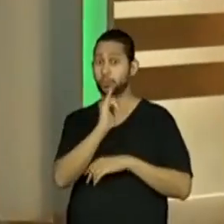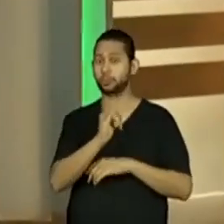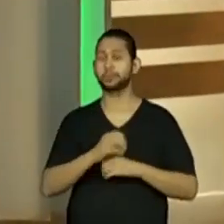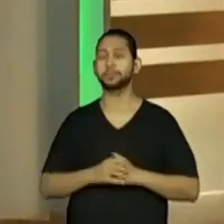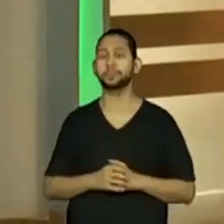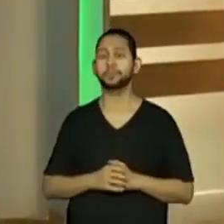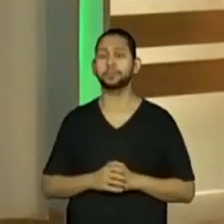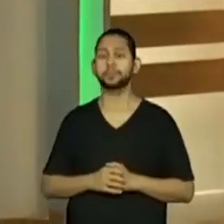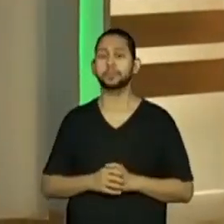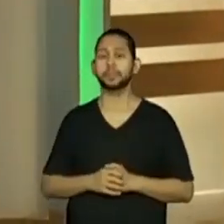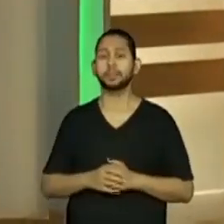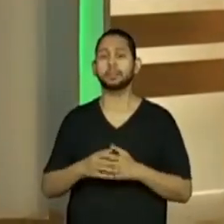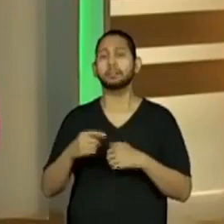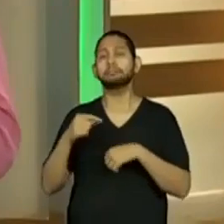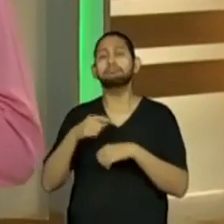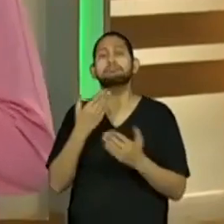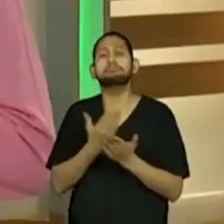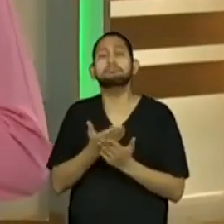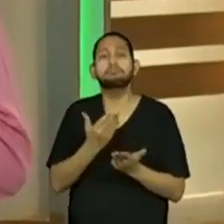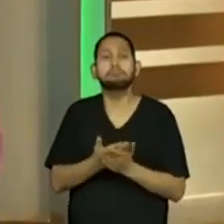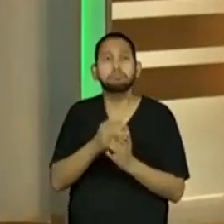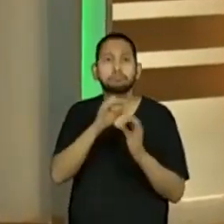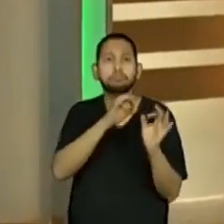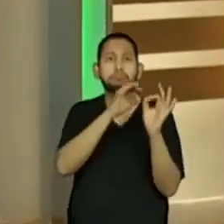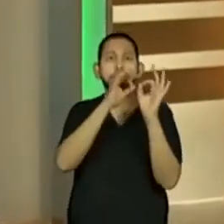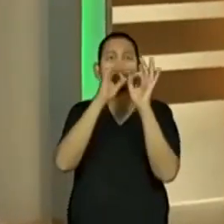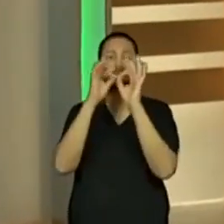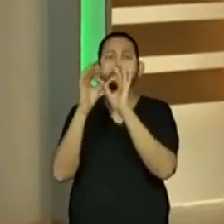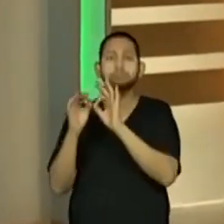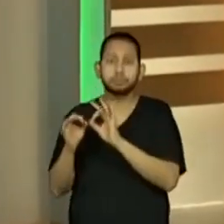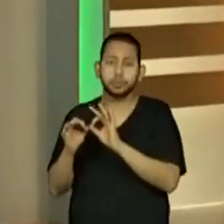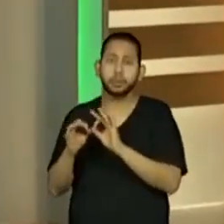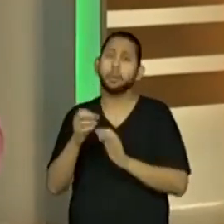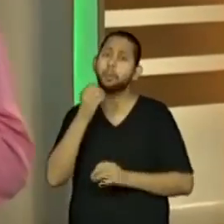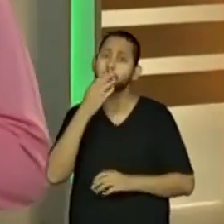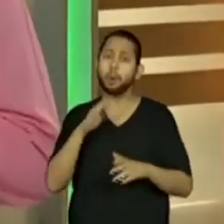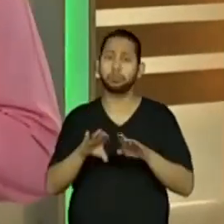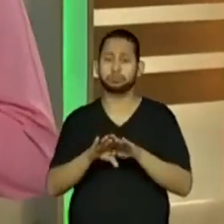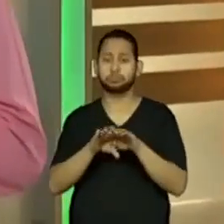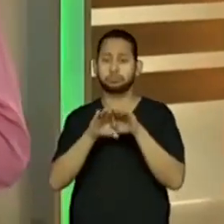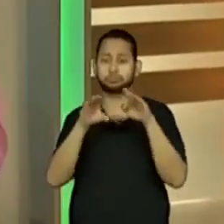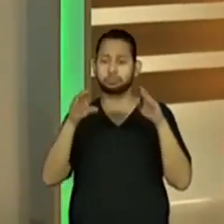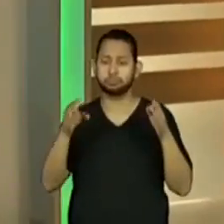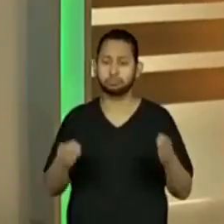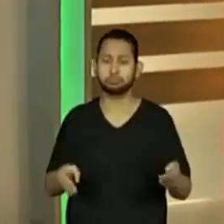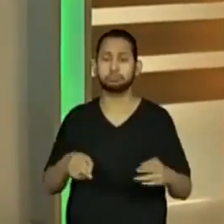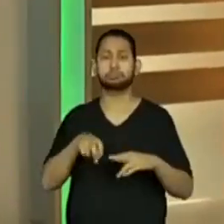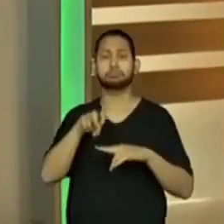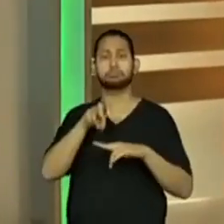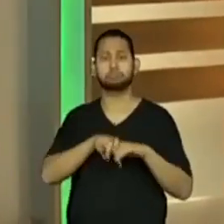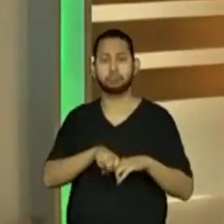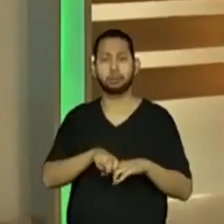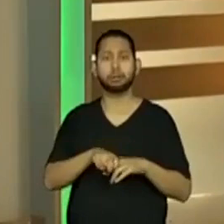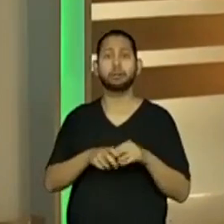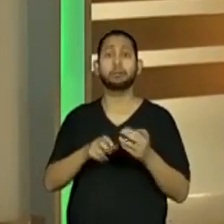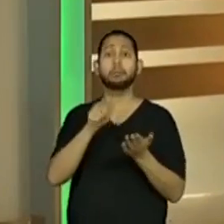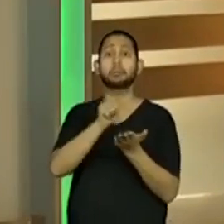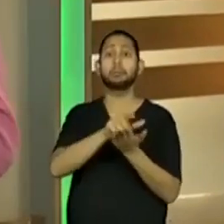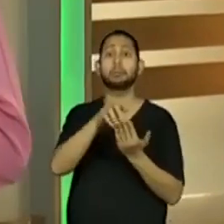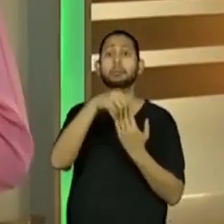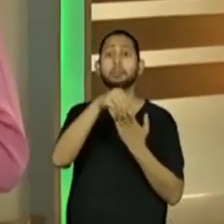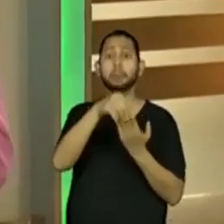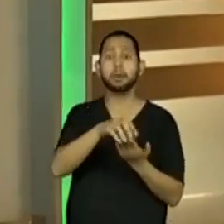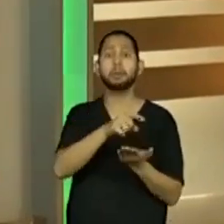dou a vocês é que durante esta aula, tenham em um caderno à disposição para fazer as